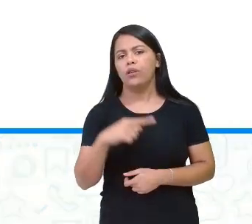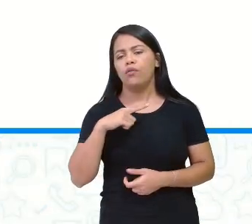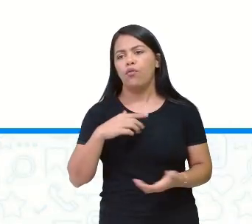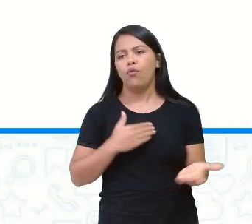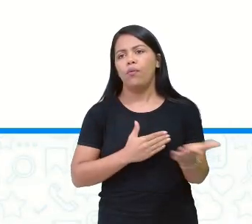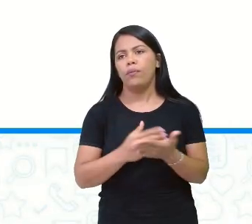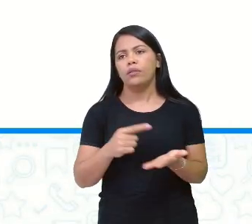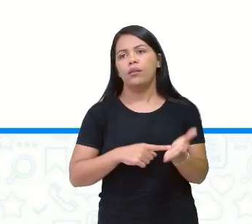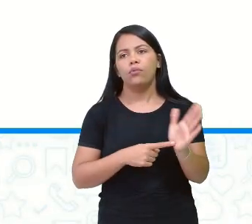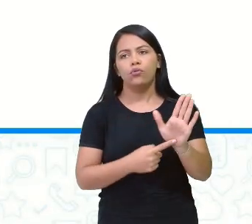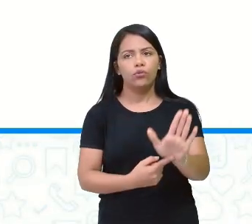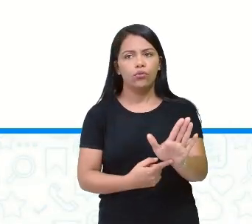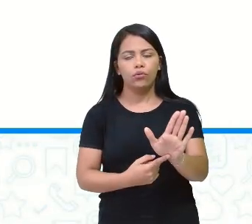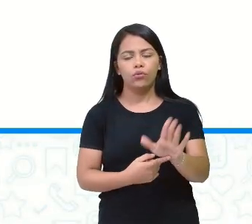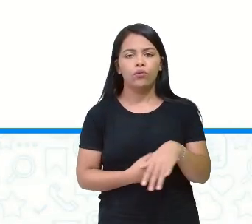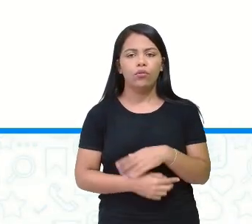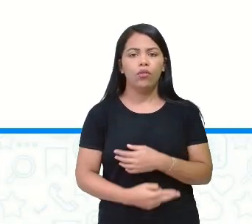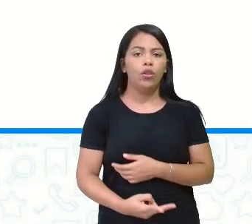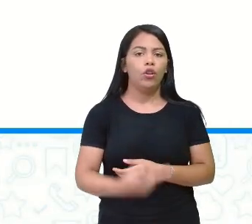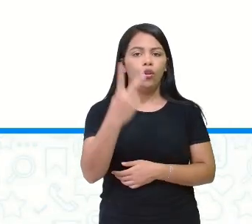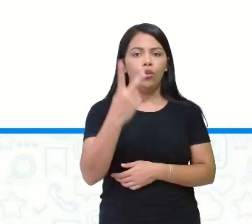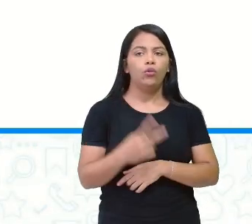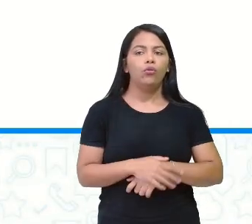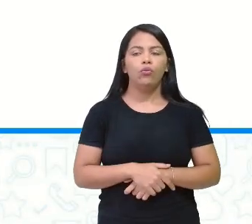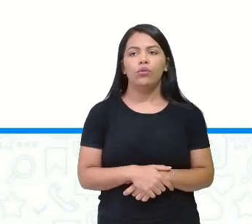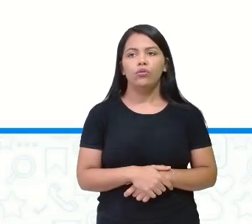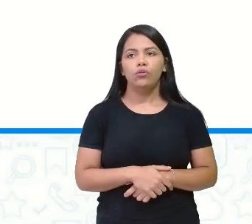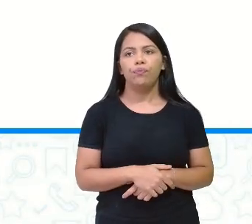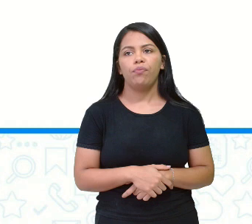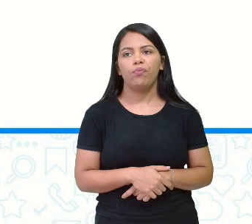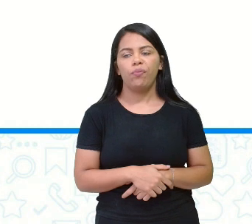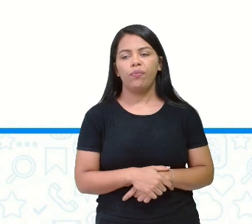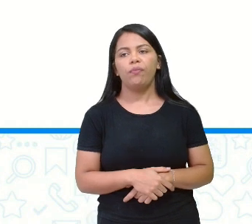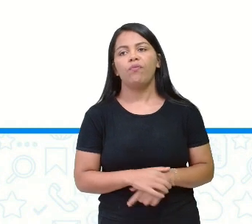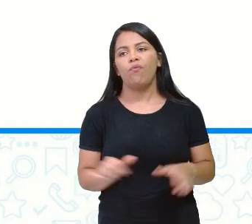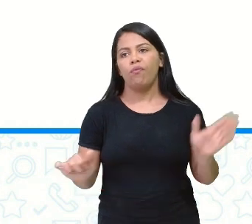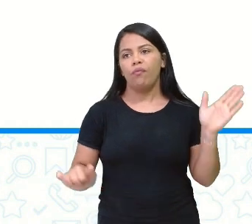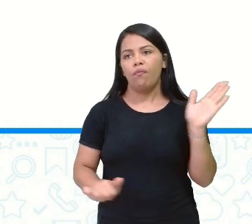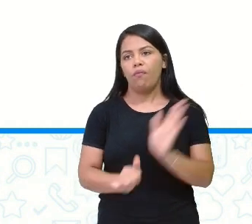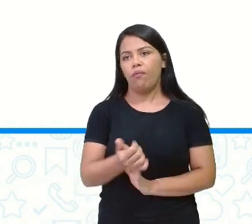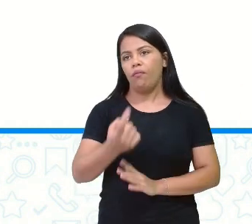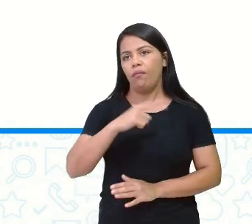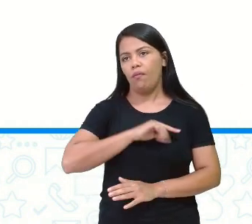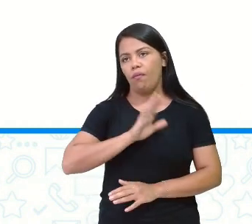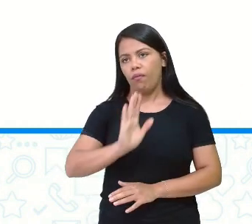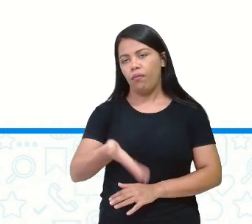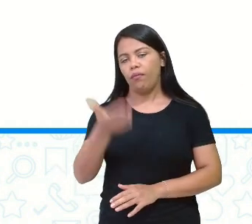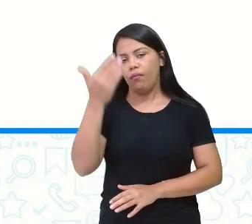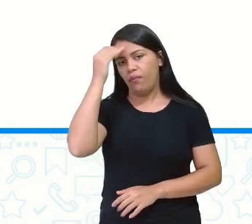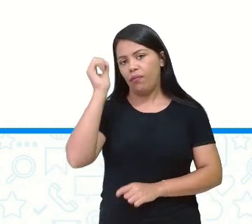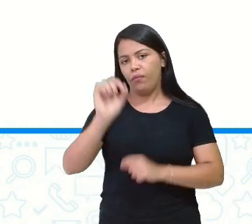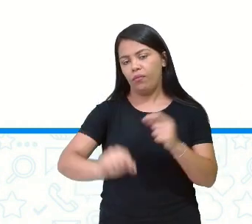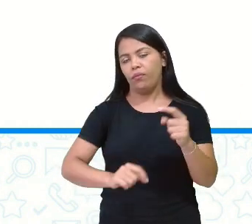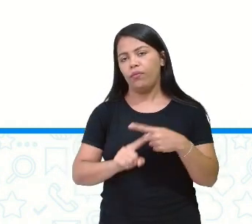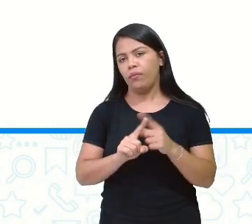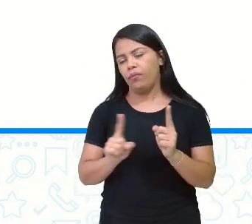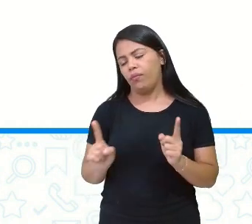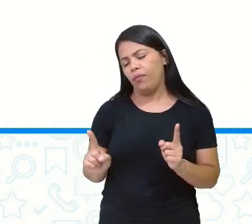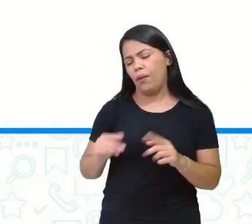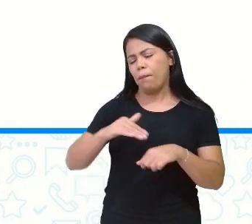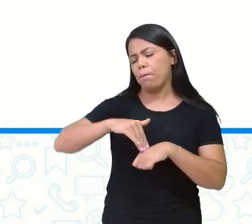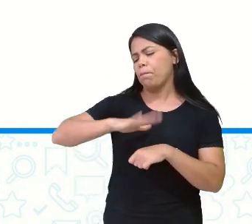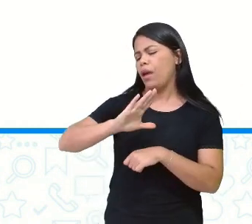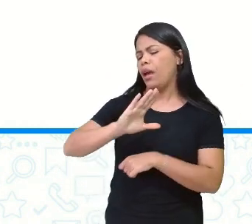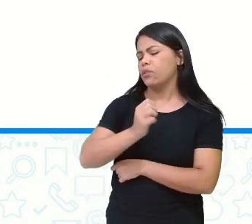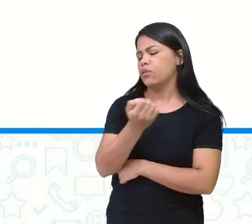aqui mostrando, ó. A primeira, coloquei a primeira. Pela primeira já dá para saber, mas quantos